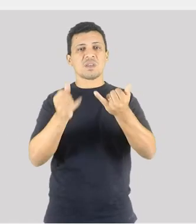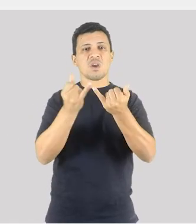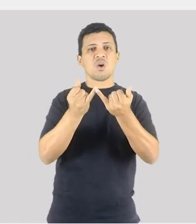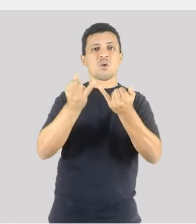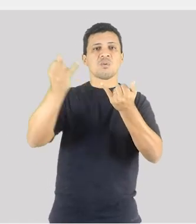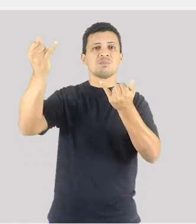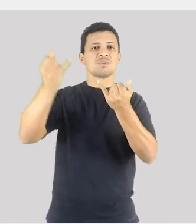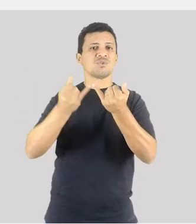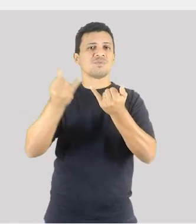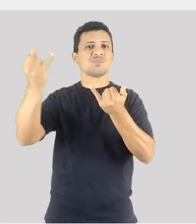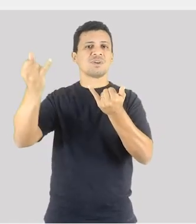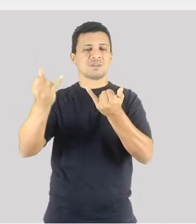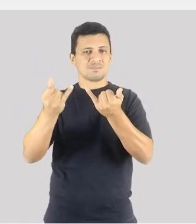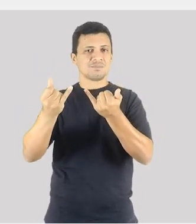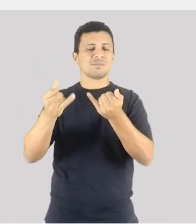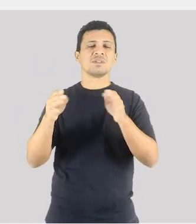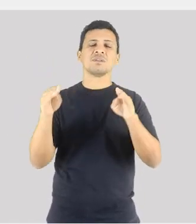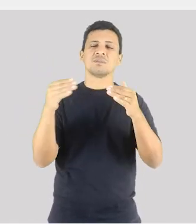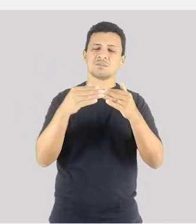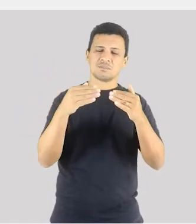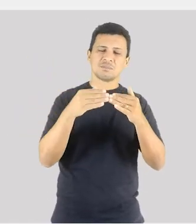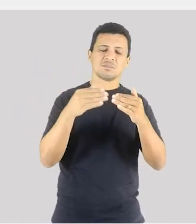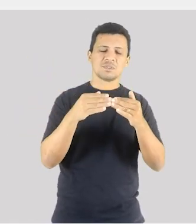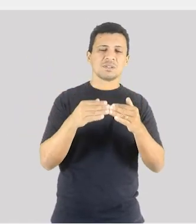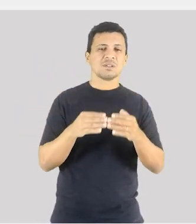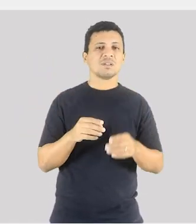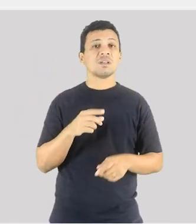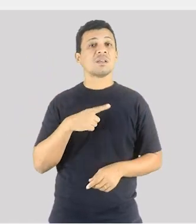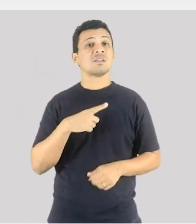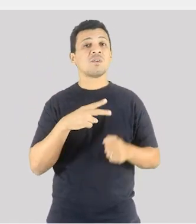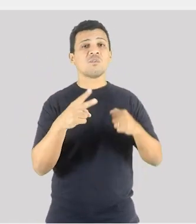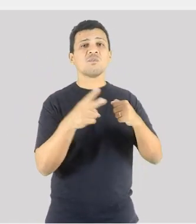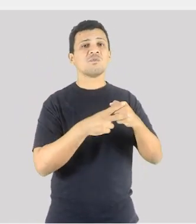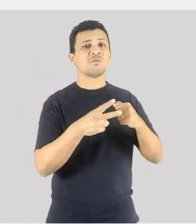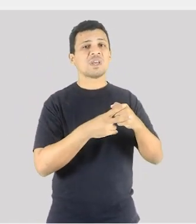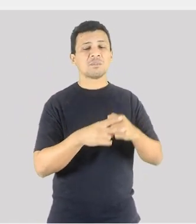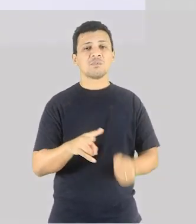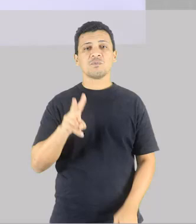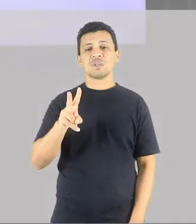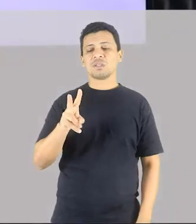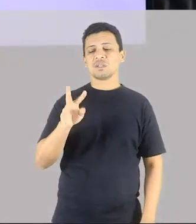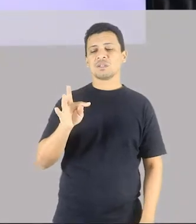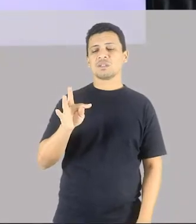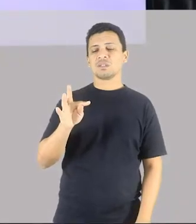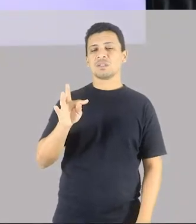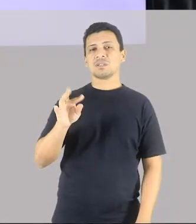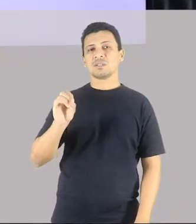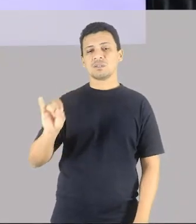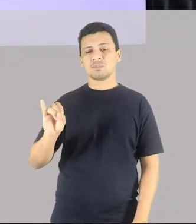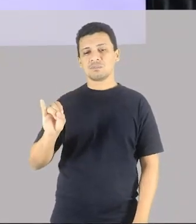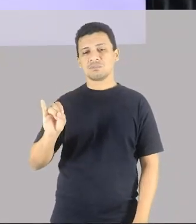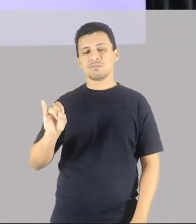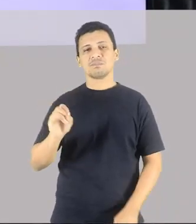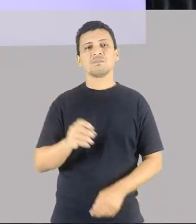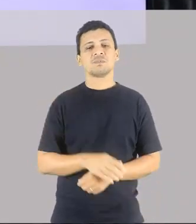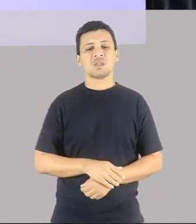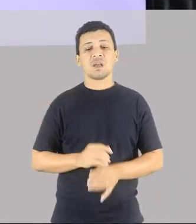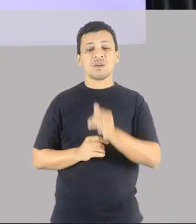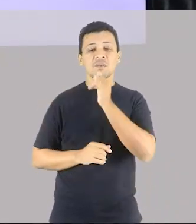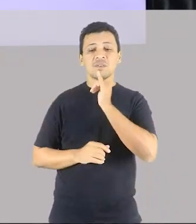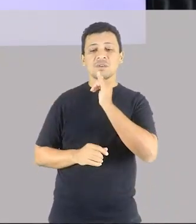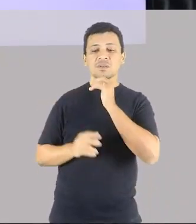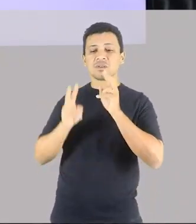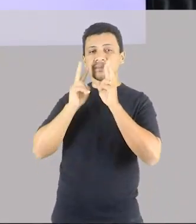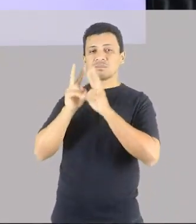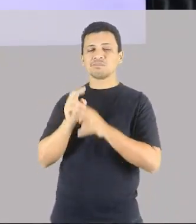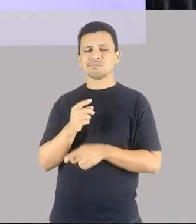mesma linha, tá? A diferença é que agora você vai ter um verbo transitivo indireto. Vejamos o exemplo.